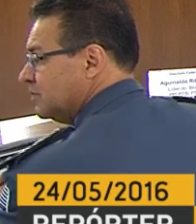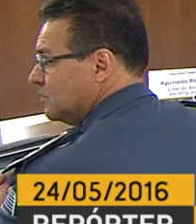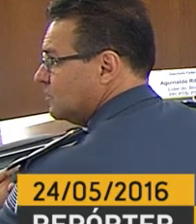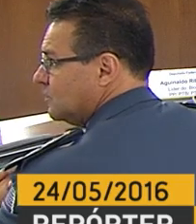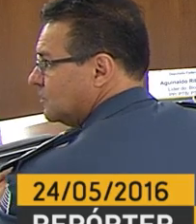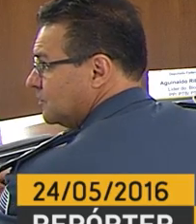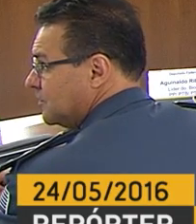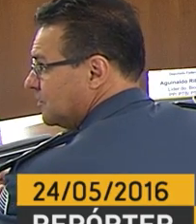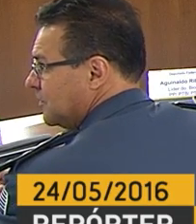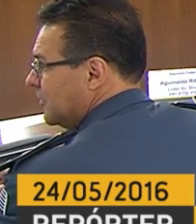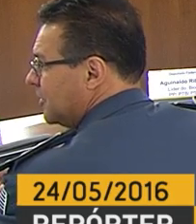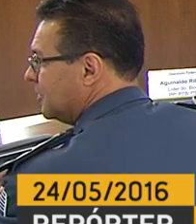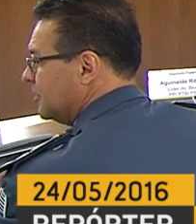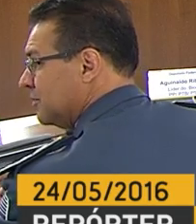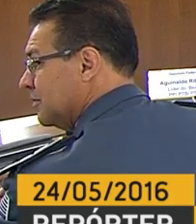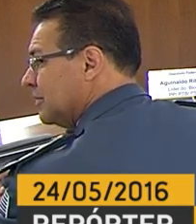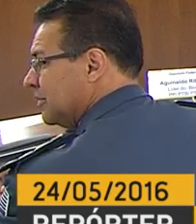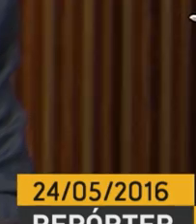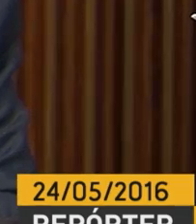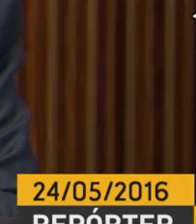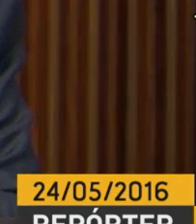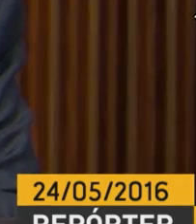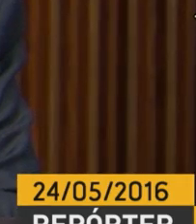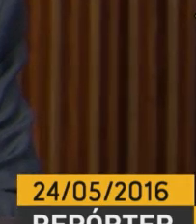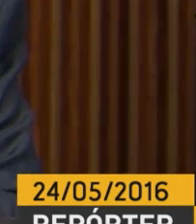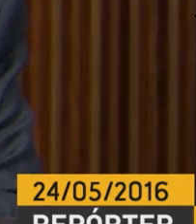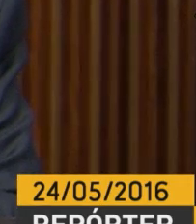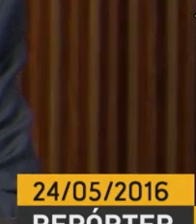Mas então dizia eu, não é?